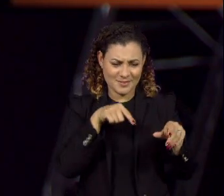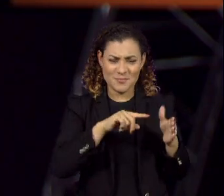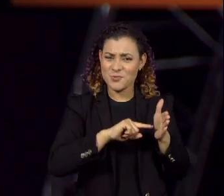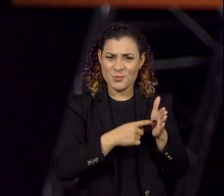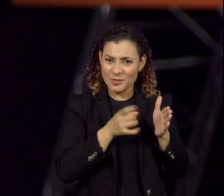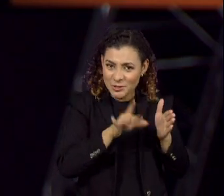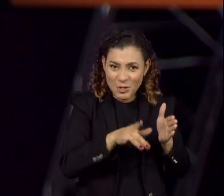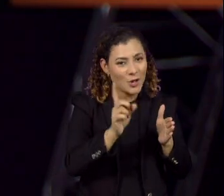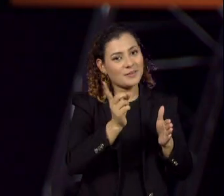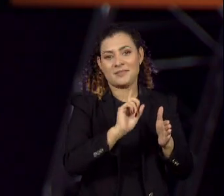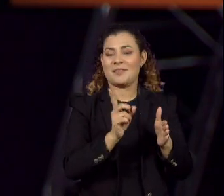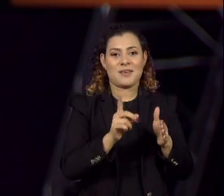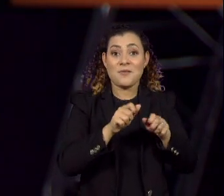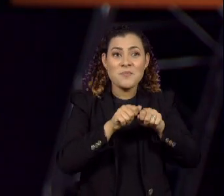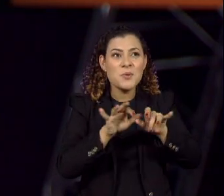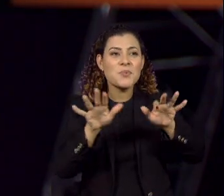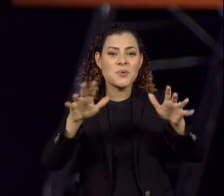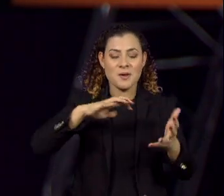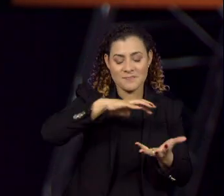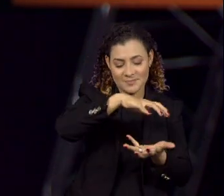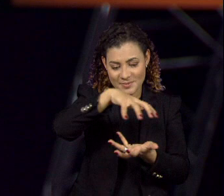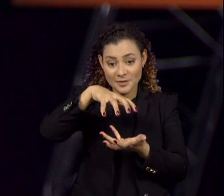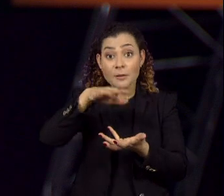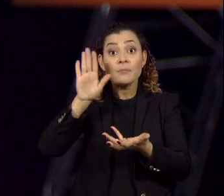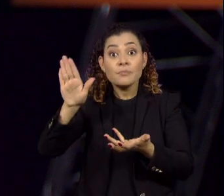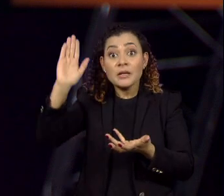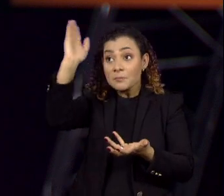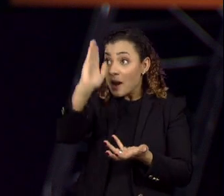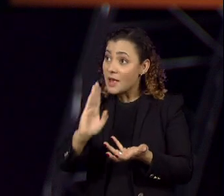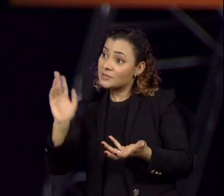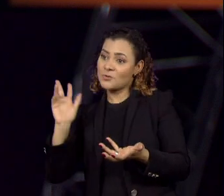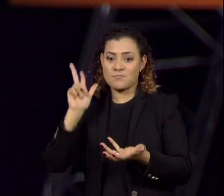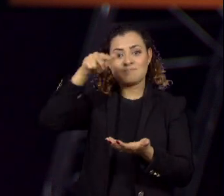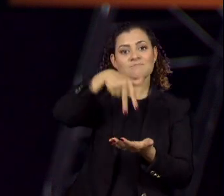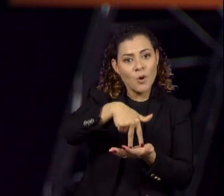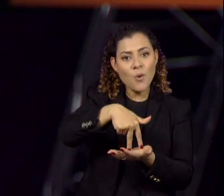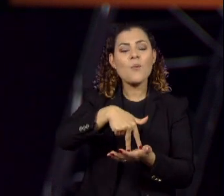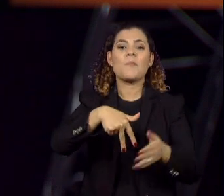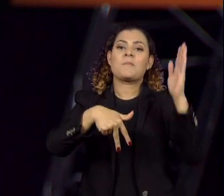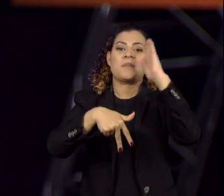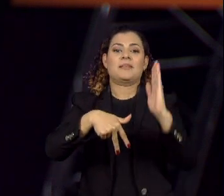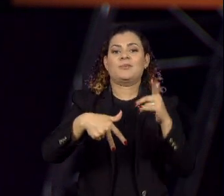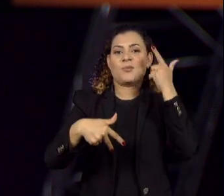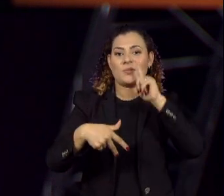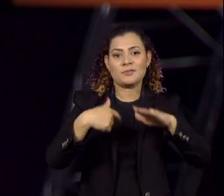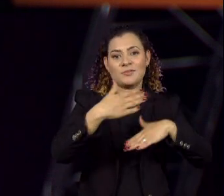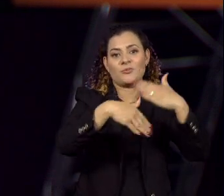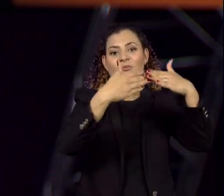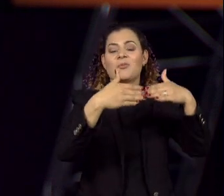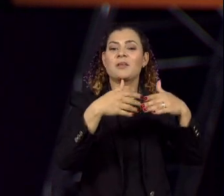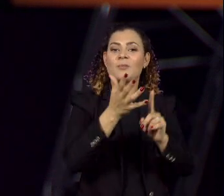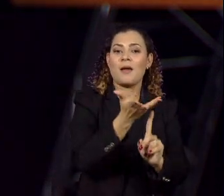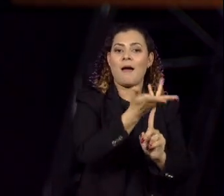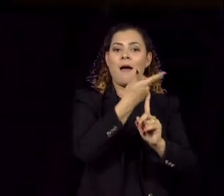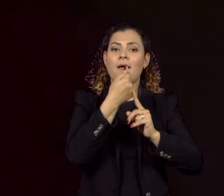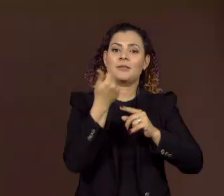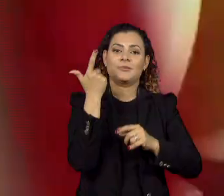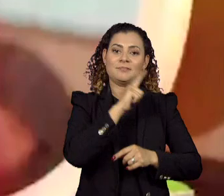foi no Brasil que Ilo Krugli acabou encontrando um campo fértil e as condições favoráveis para o desenvolvimento da sua